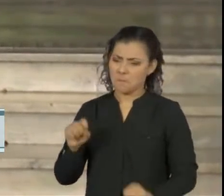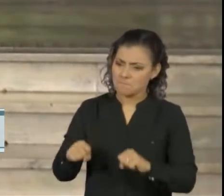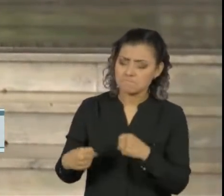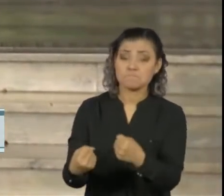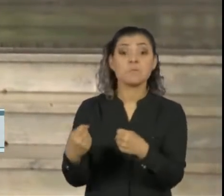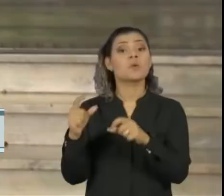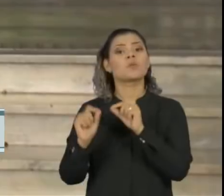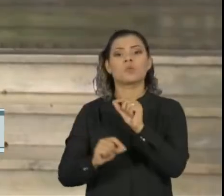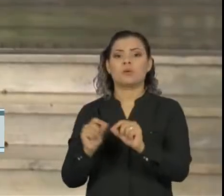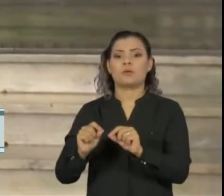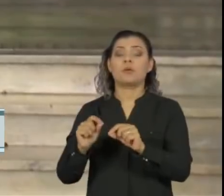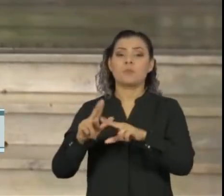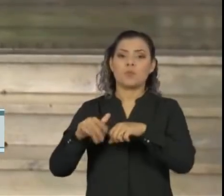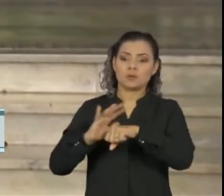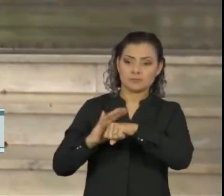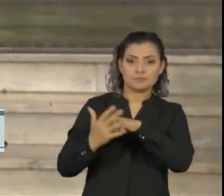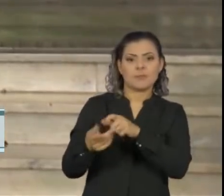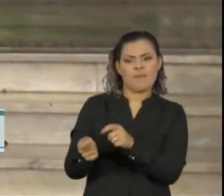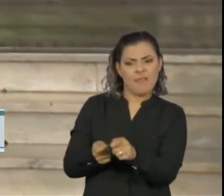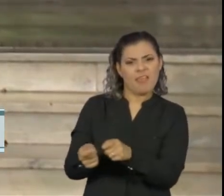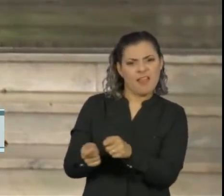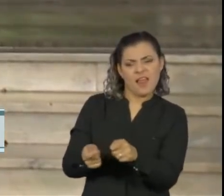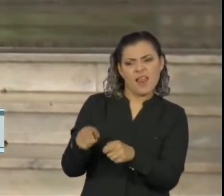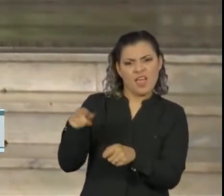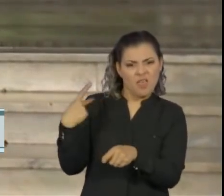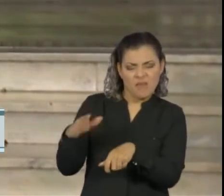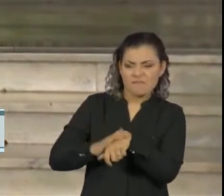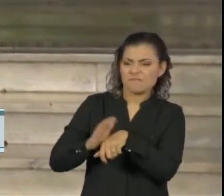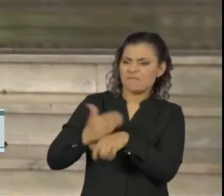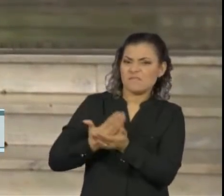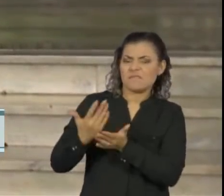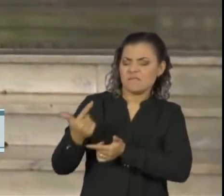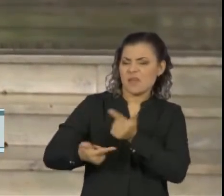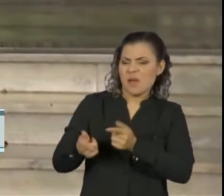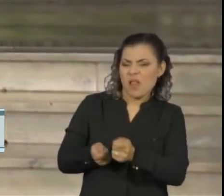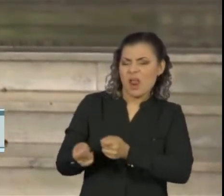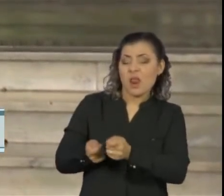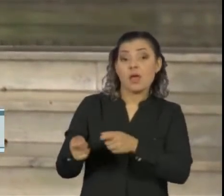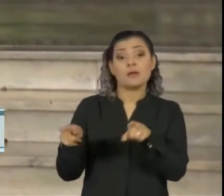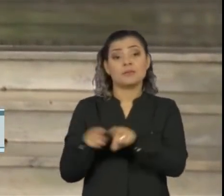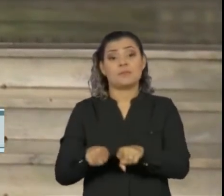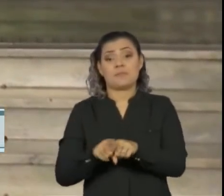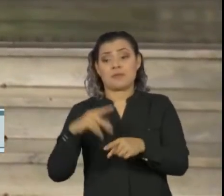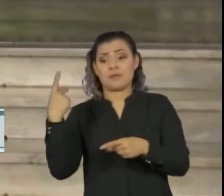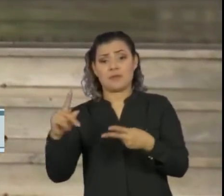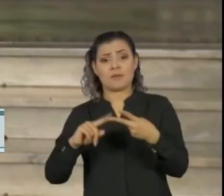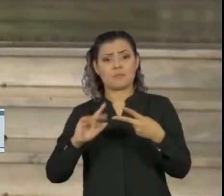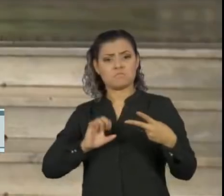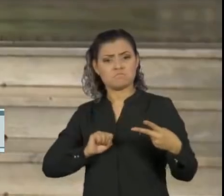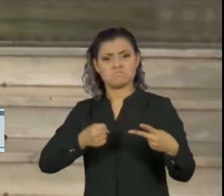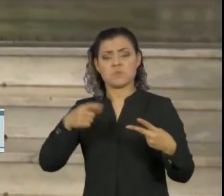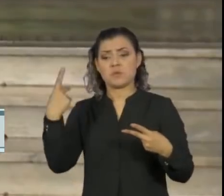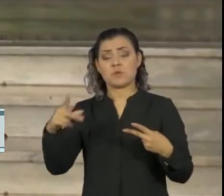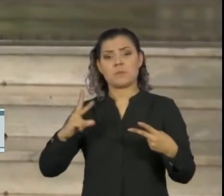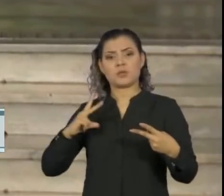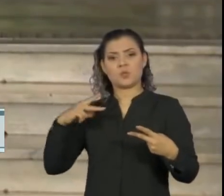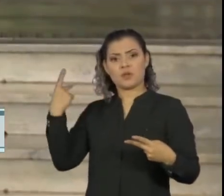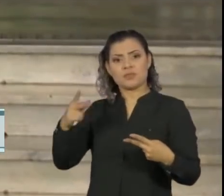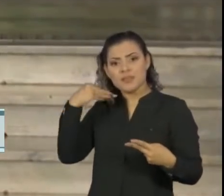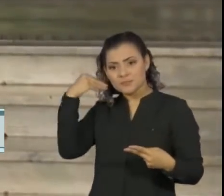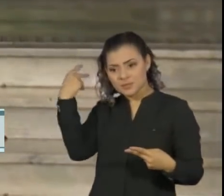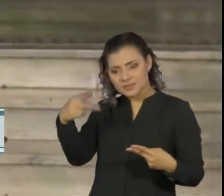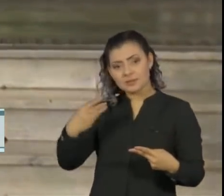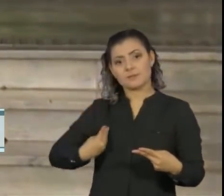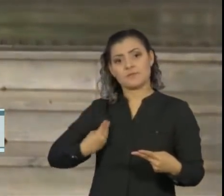da pandemia, desde o início, sendo um guerreiro também na sua luta